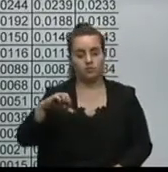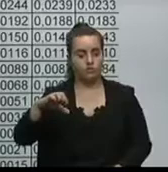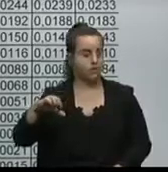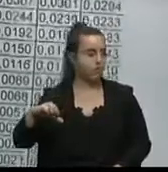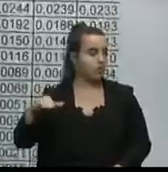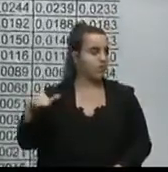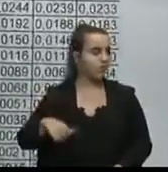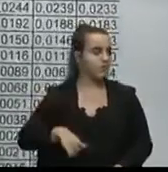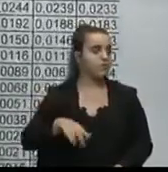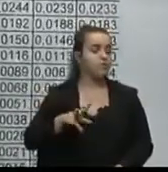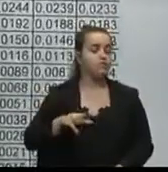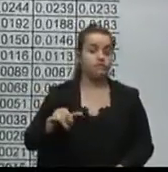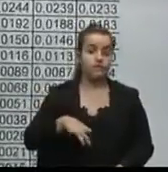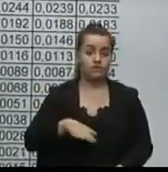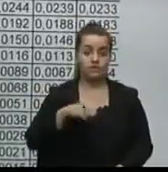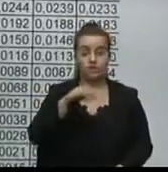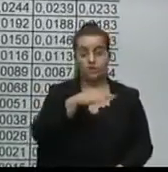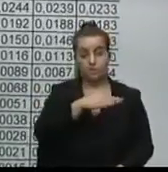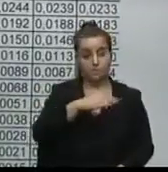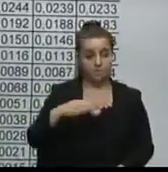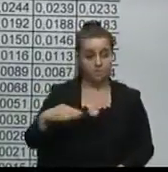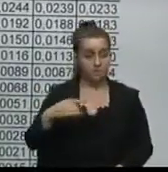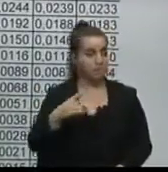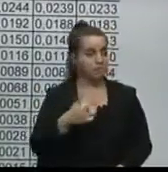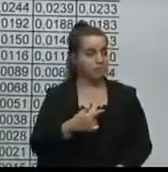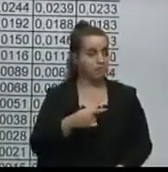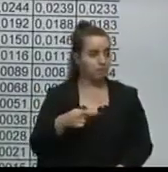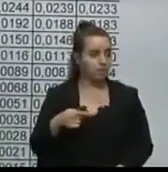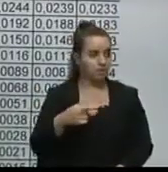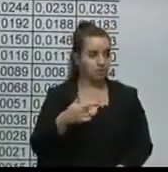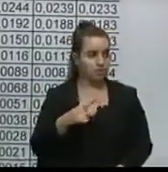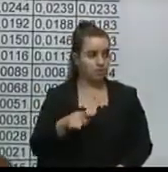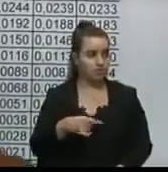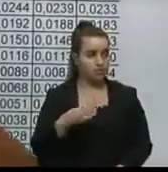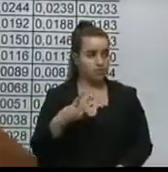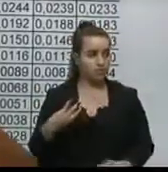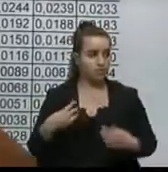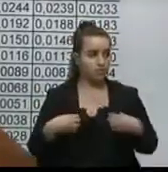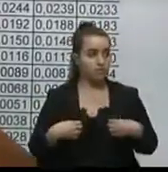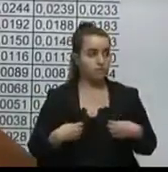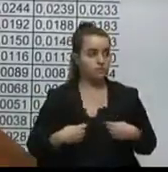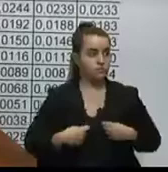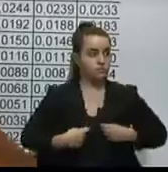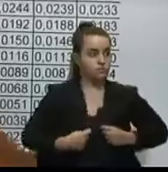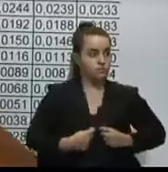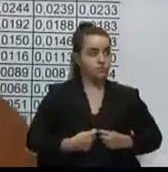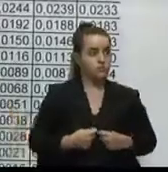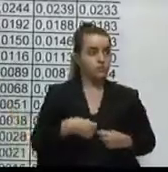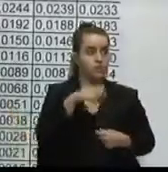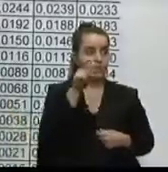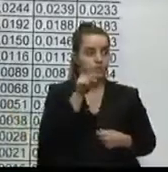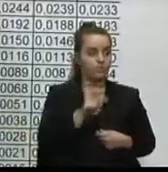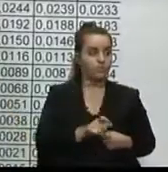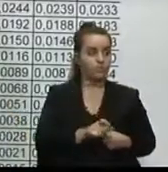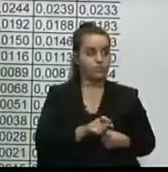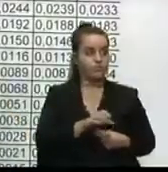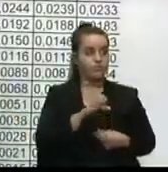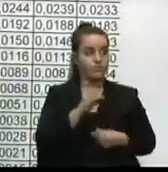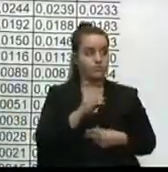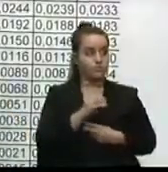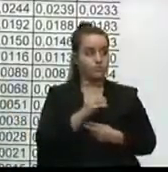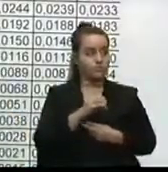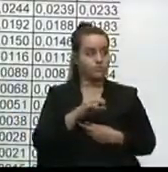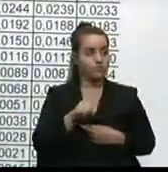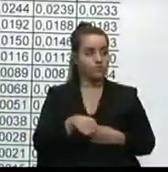0,0099, ele está na linha do menos 2,3 e na coluna do